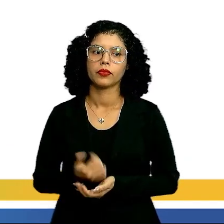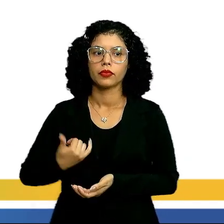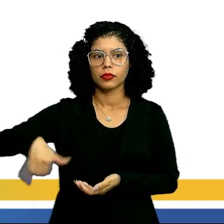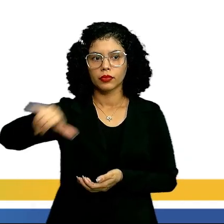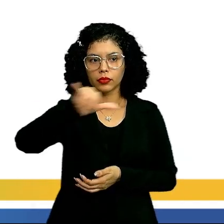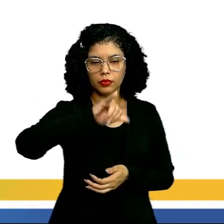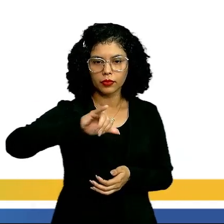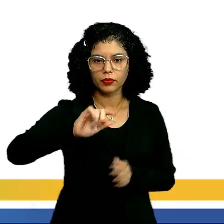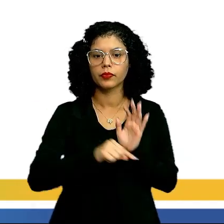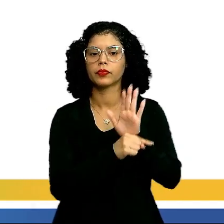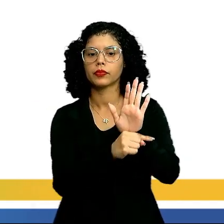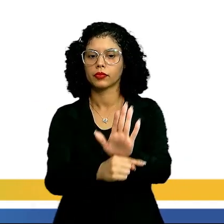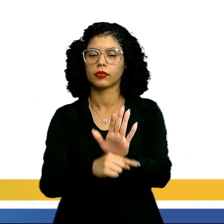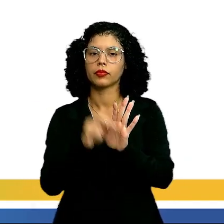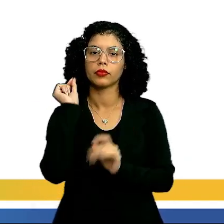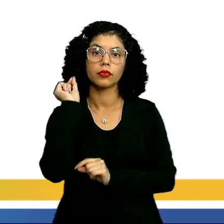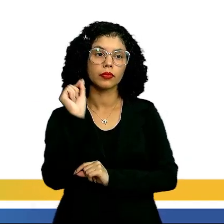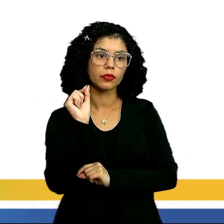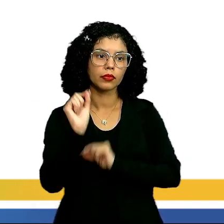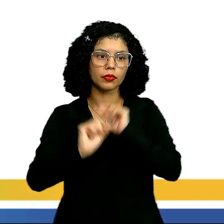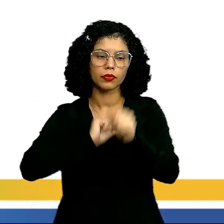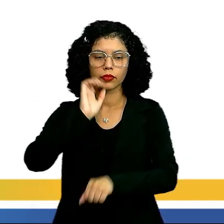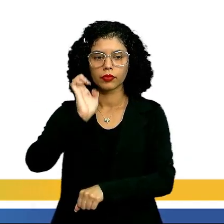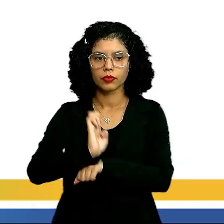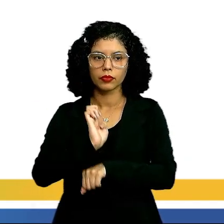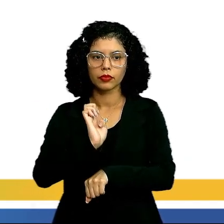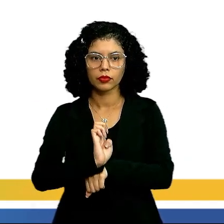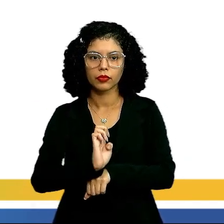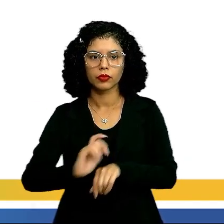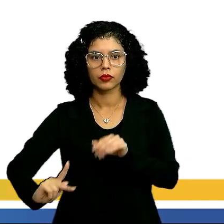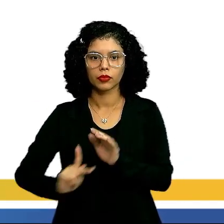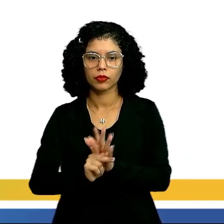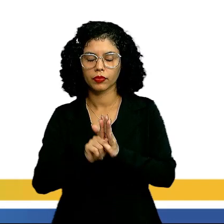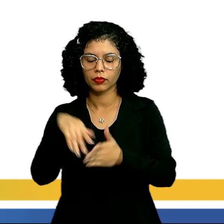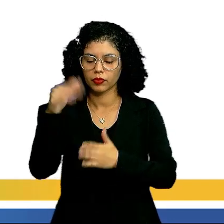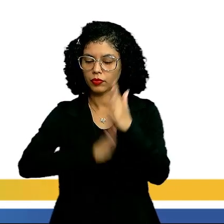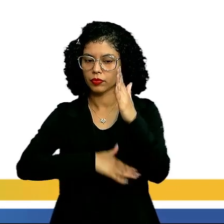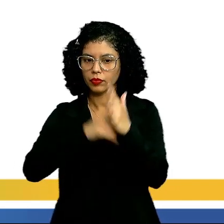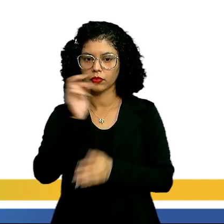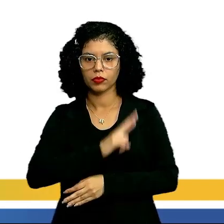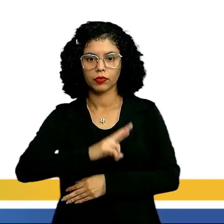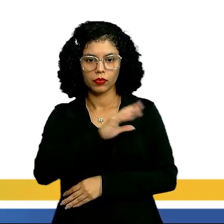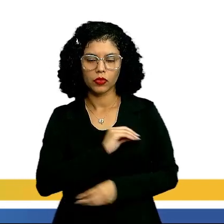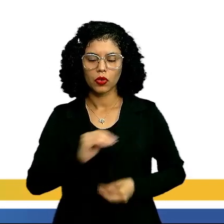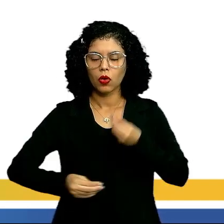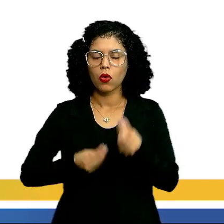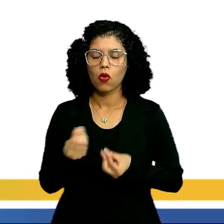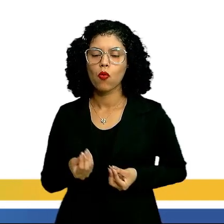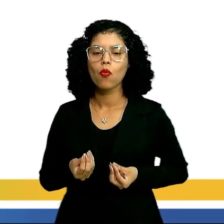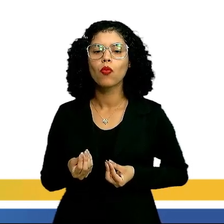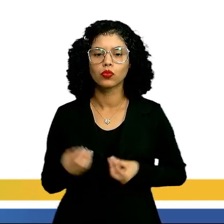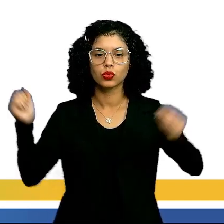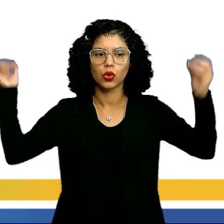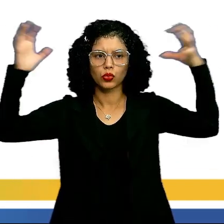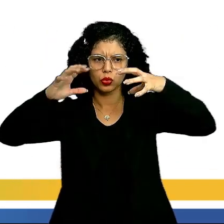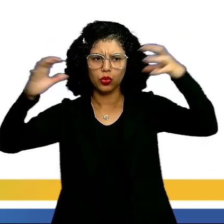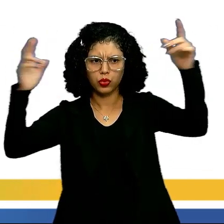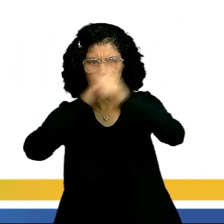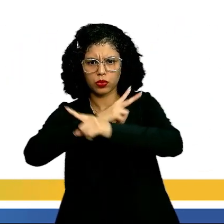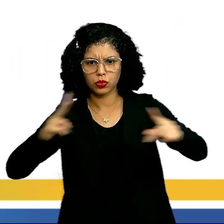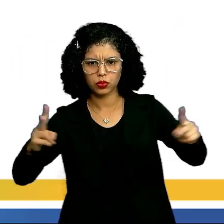a tela, representa bastante o estado de espírito dos pintores românticos, as tempestades,